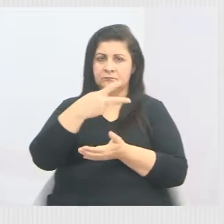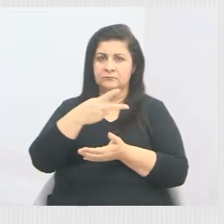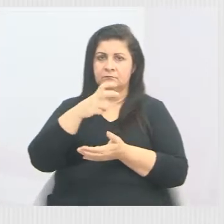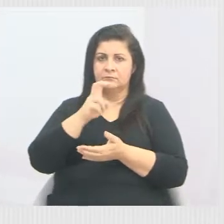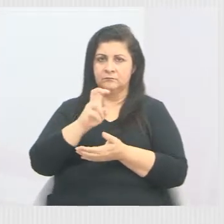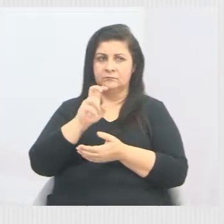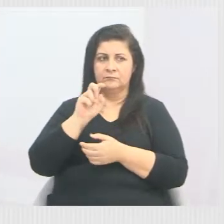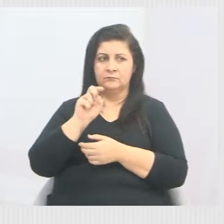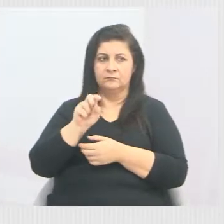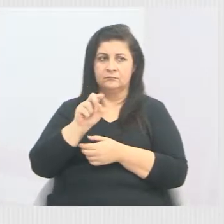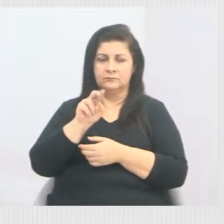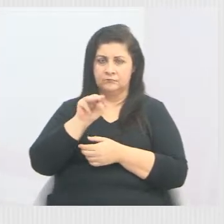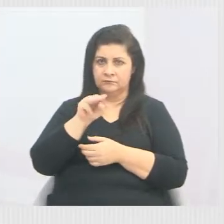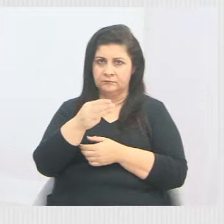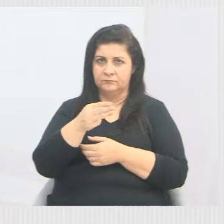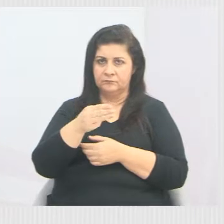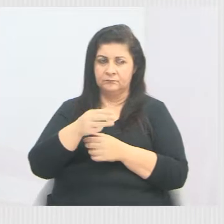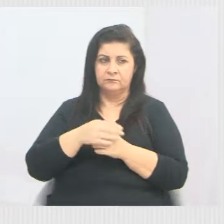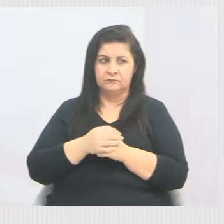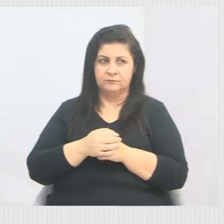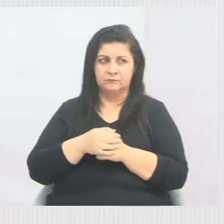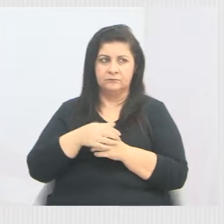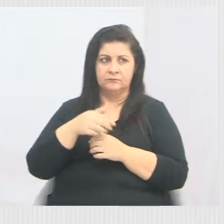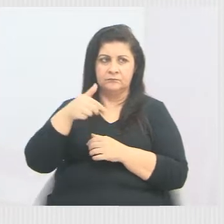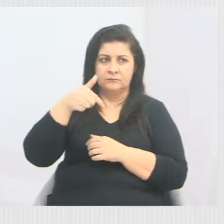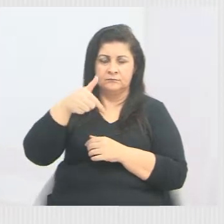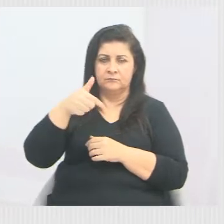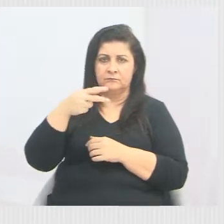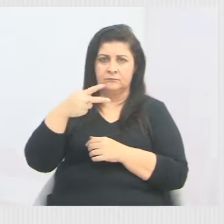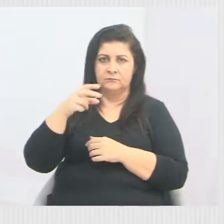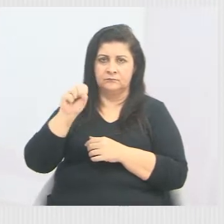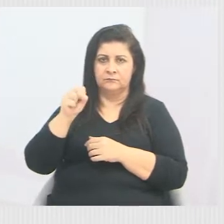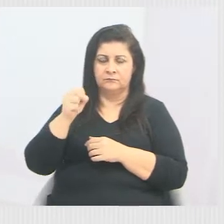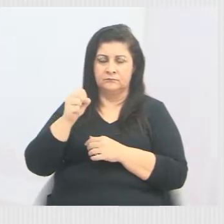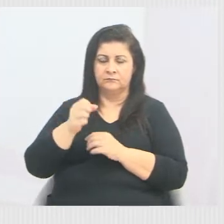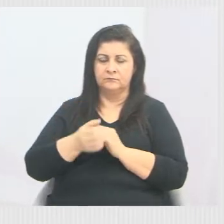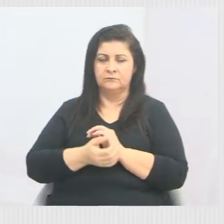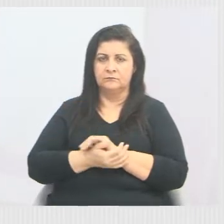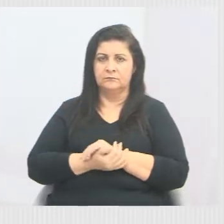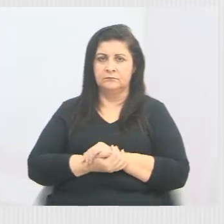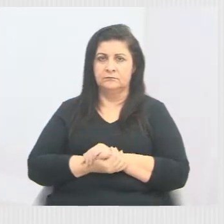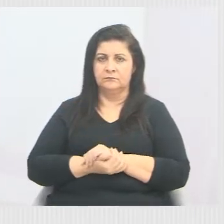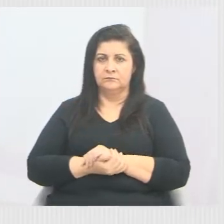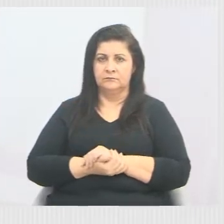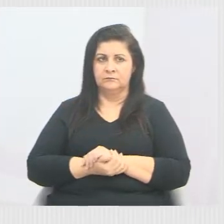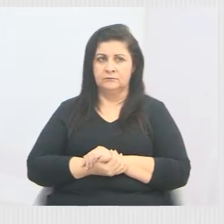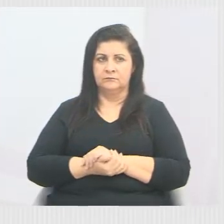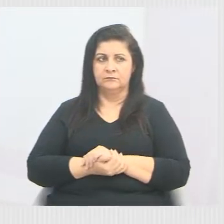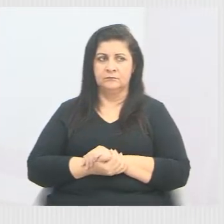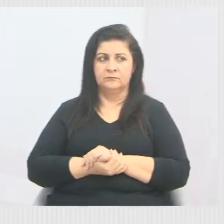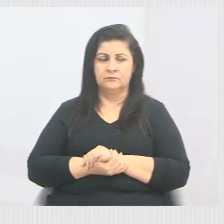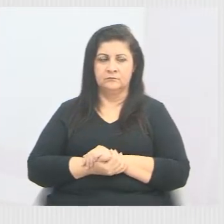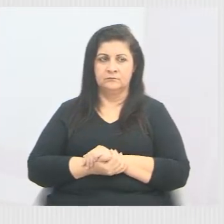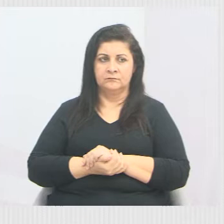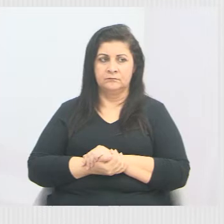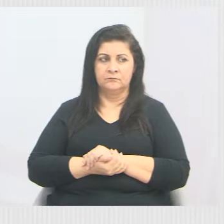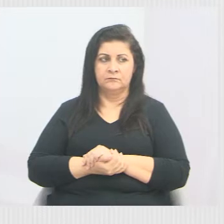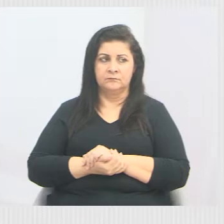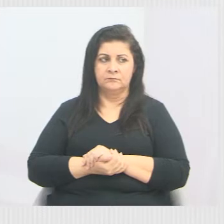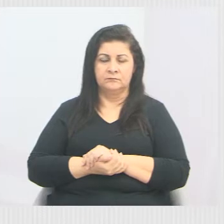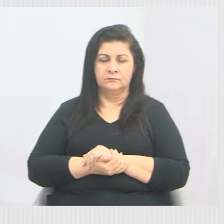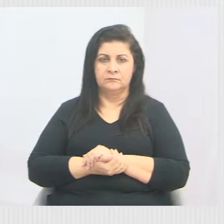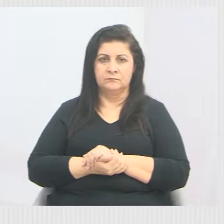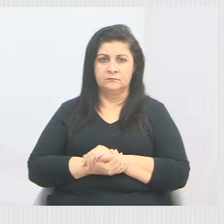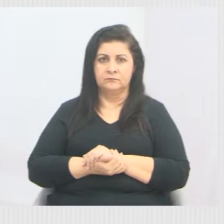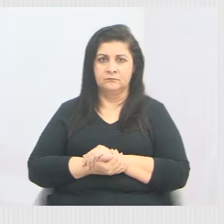quadrimestre, de restos a pagar não processado, o montante de 25 milhões 728 mil. Isso quer dizer